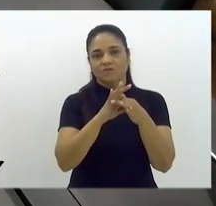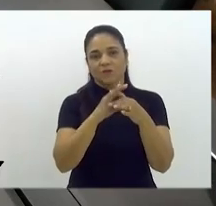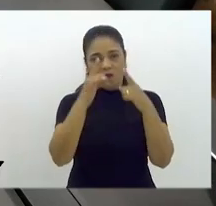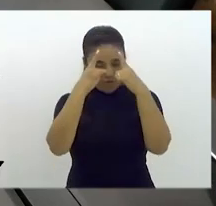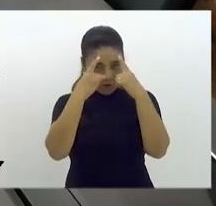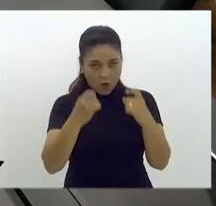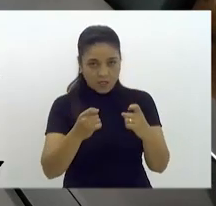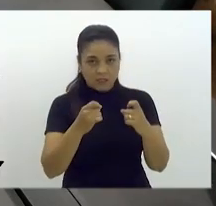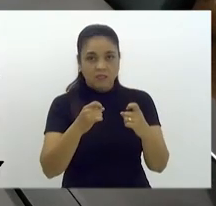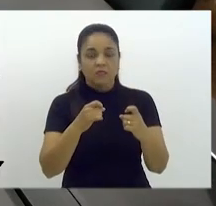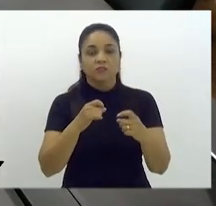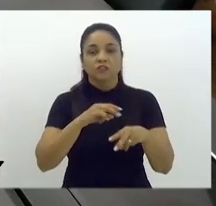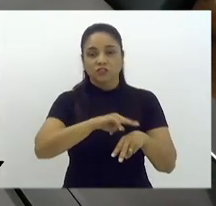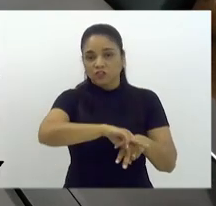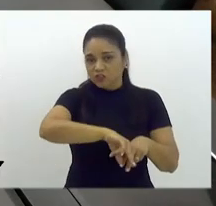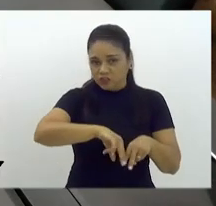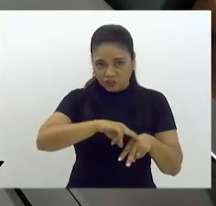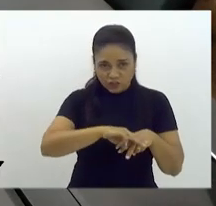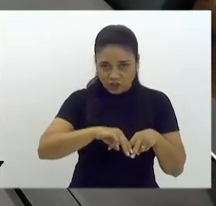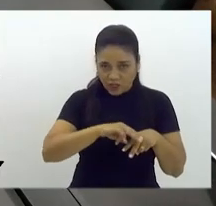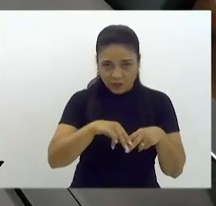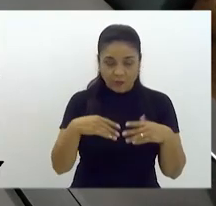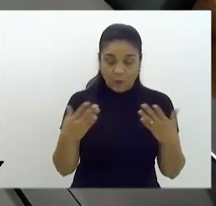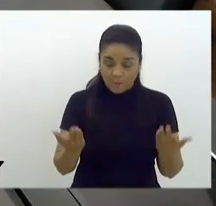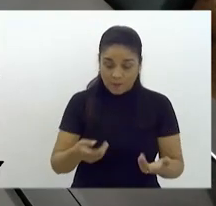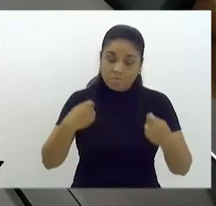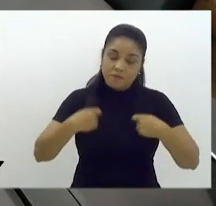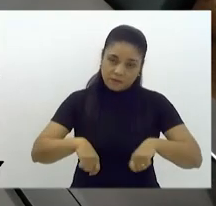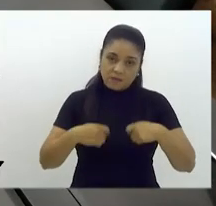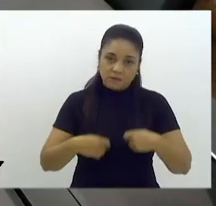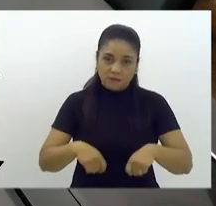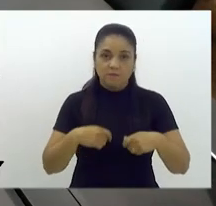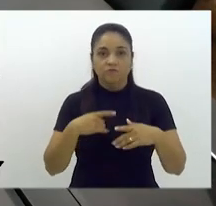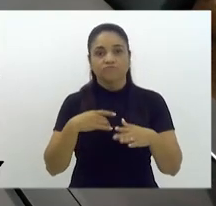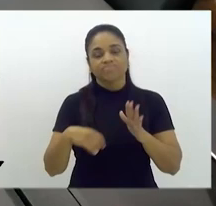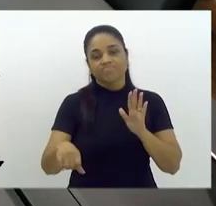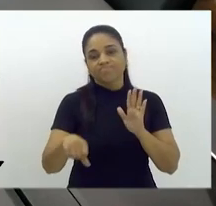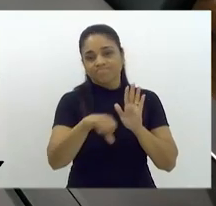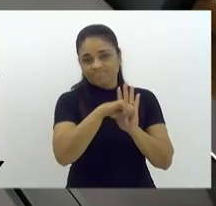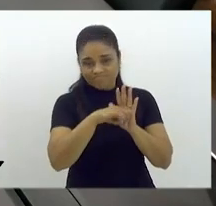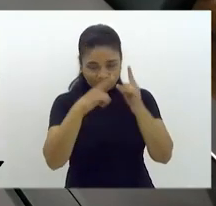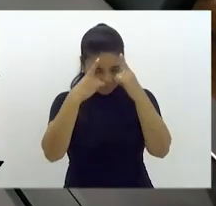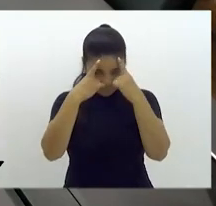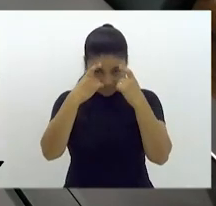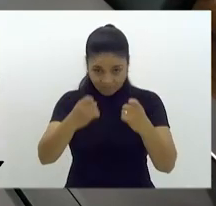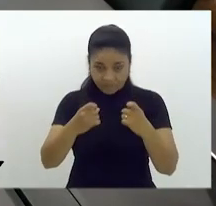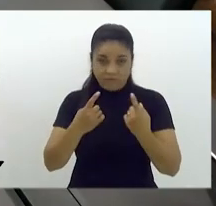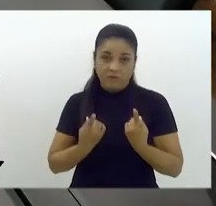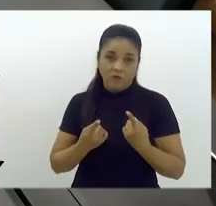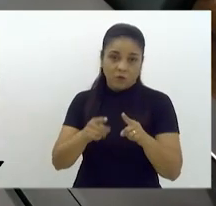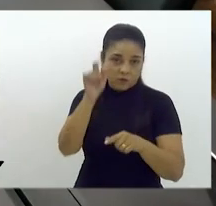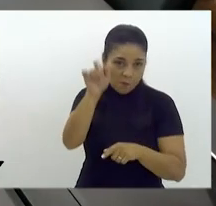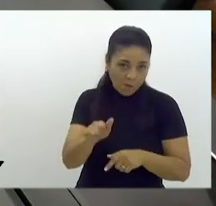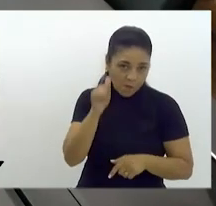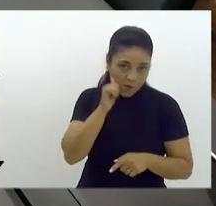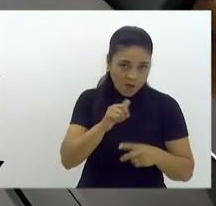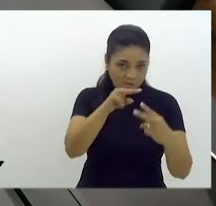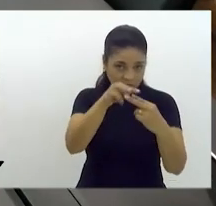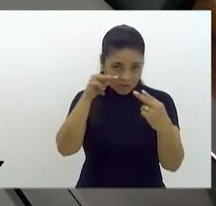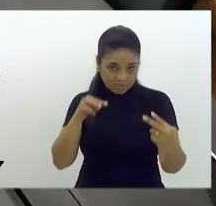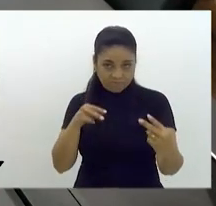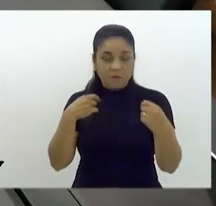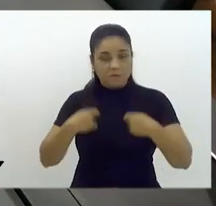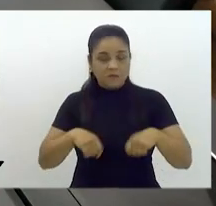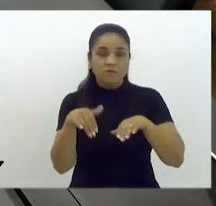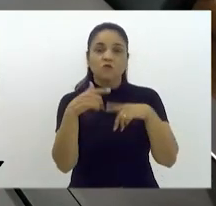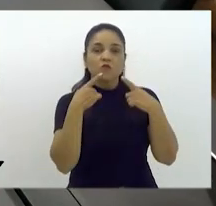de crime cibernéticos sem ouvir o delegado titular da drci então delegado por